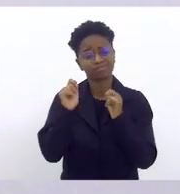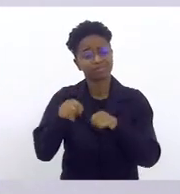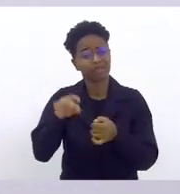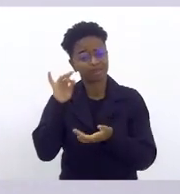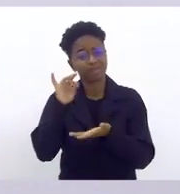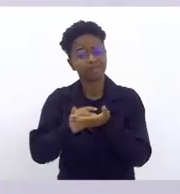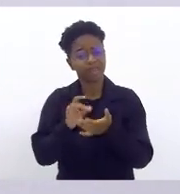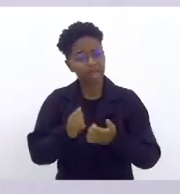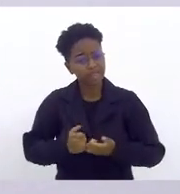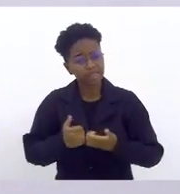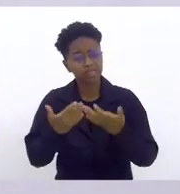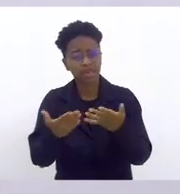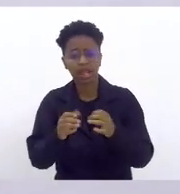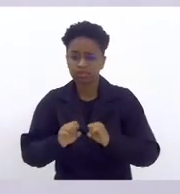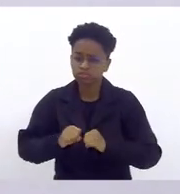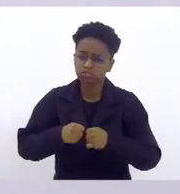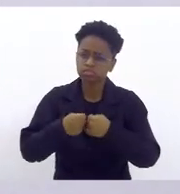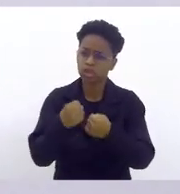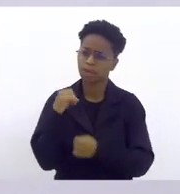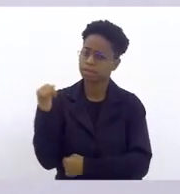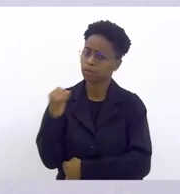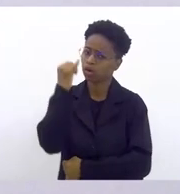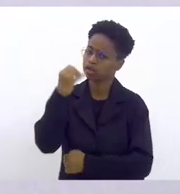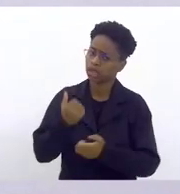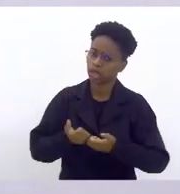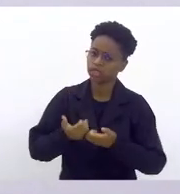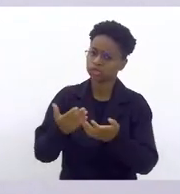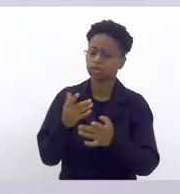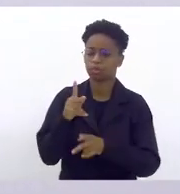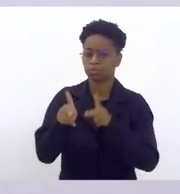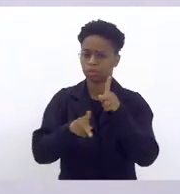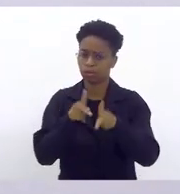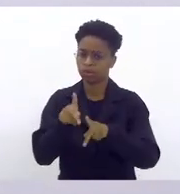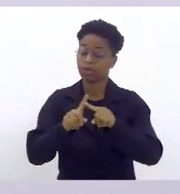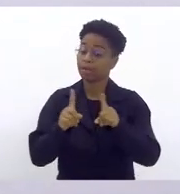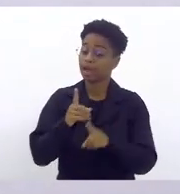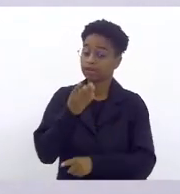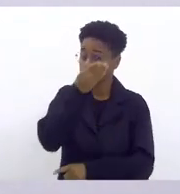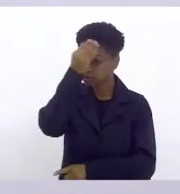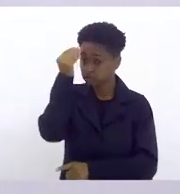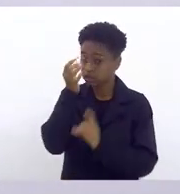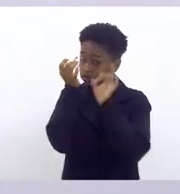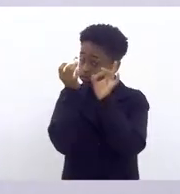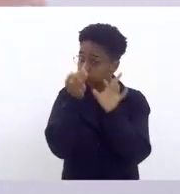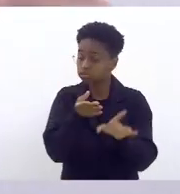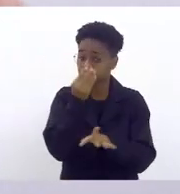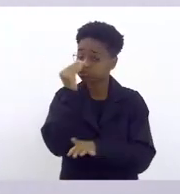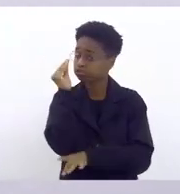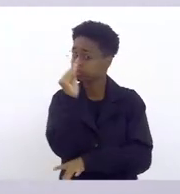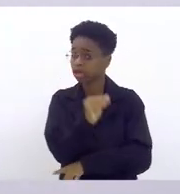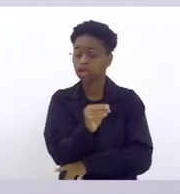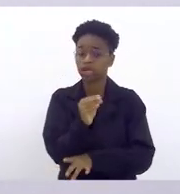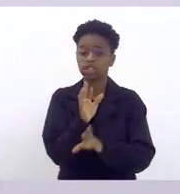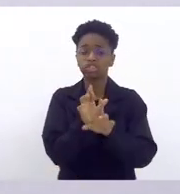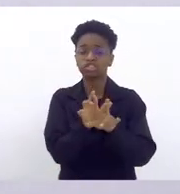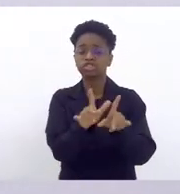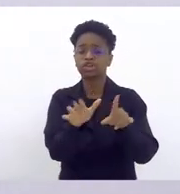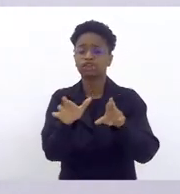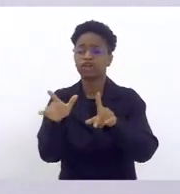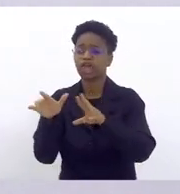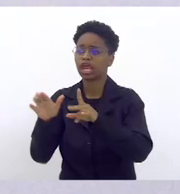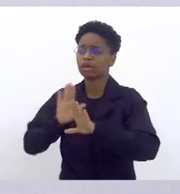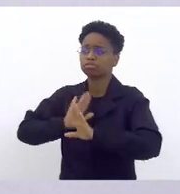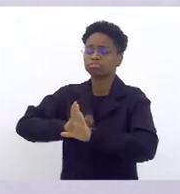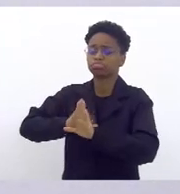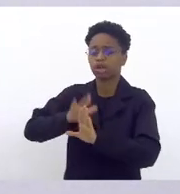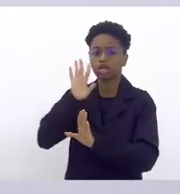haver entregas importantes a sua população esquecendo-se né das suas diferentes matrizes